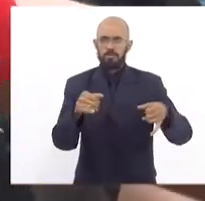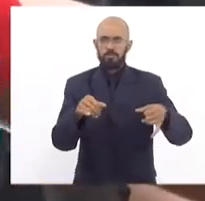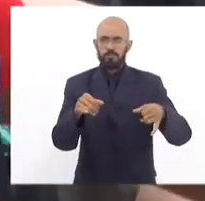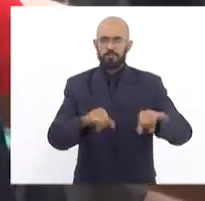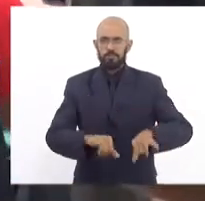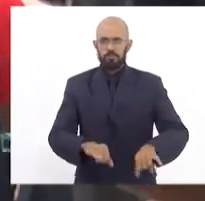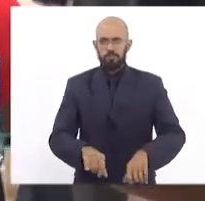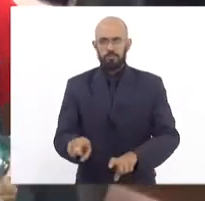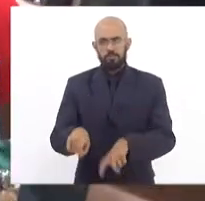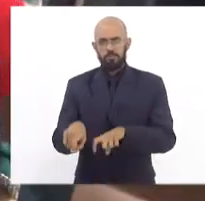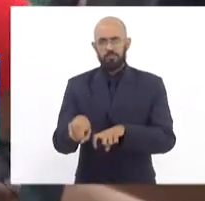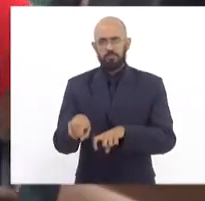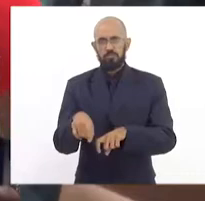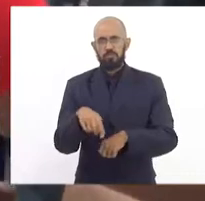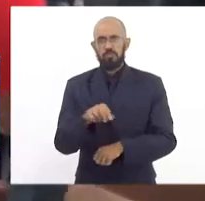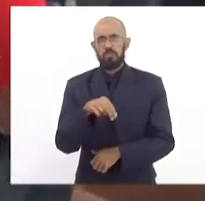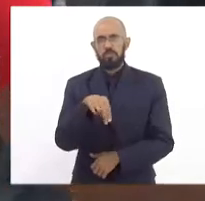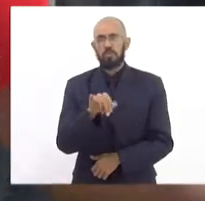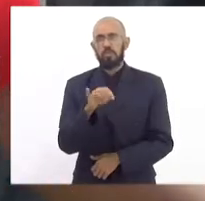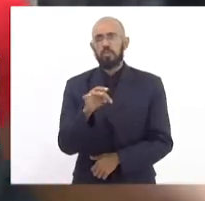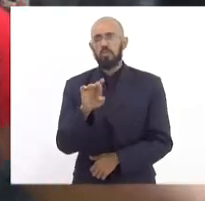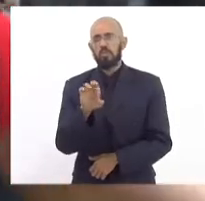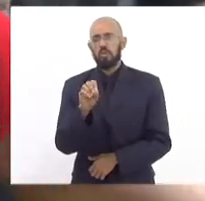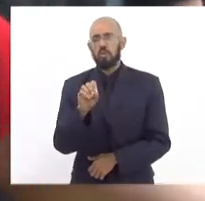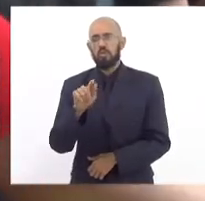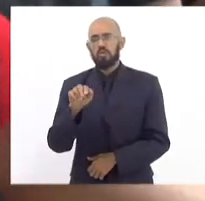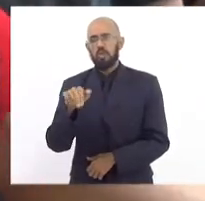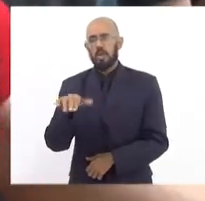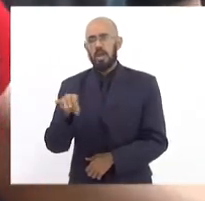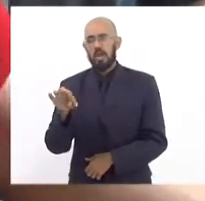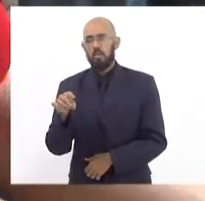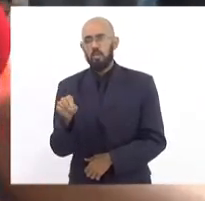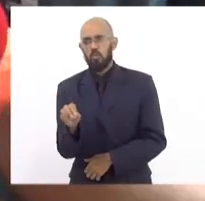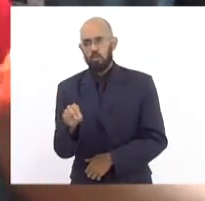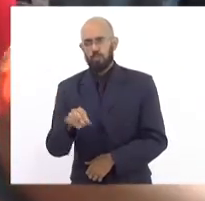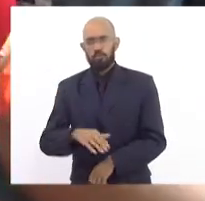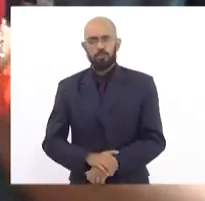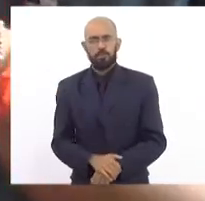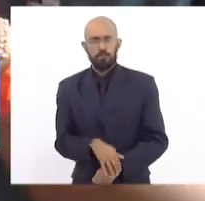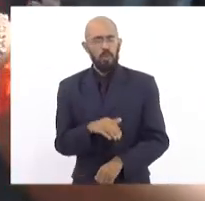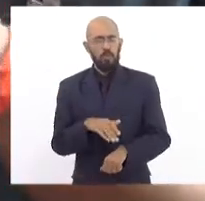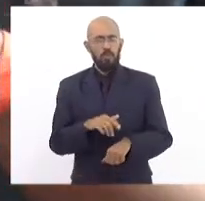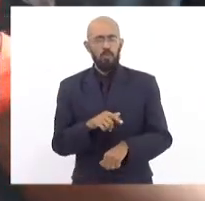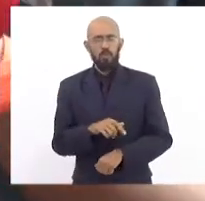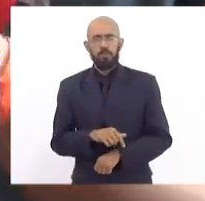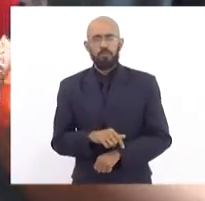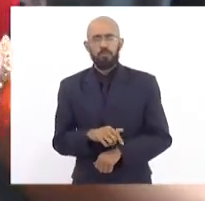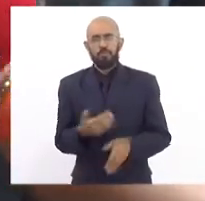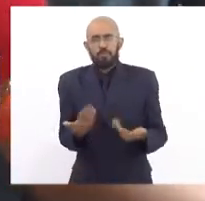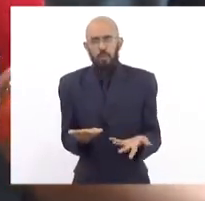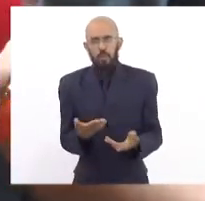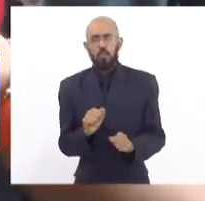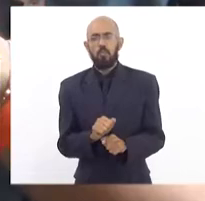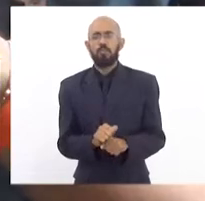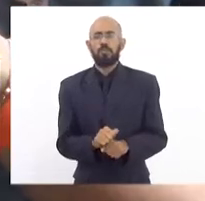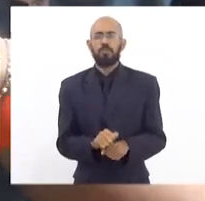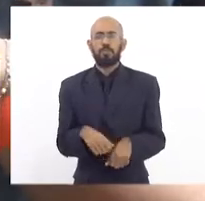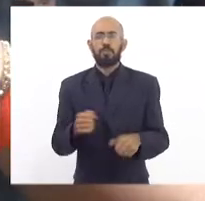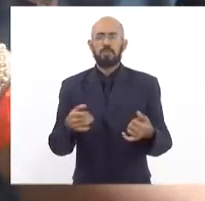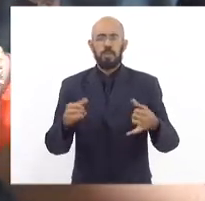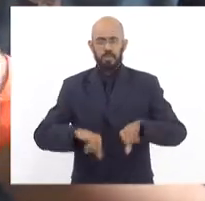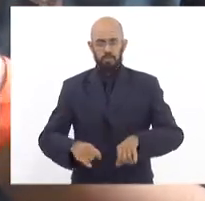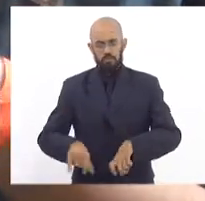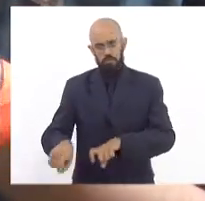nitrogenado. Que é o gás mais usado, né? Que é o mais usado. É. Então, essa coisa do fertilizante está quicando,